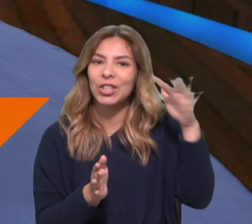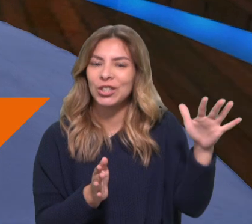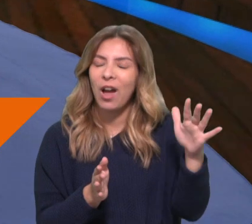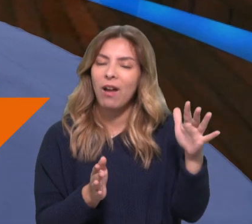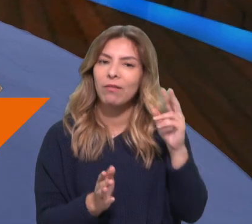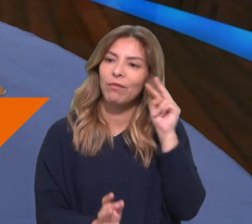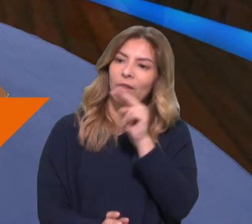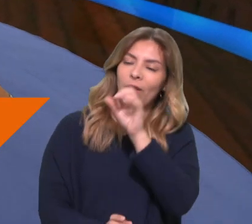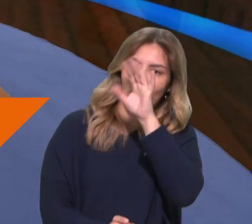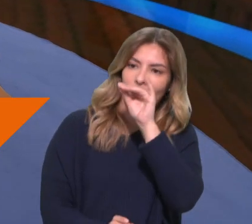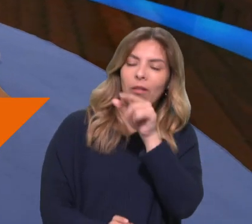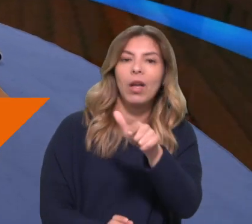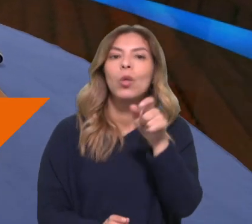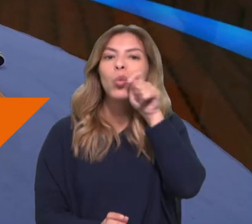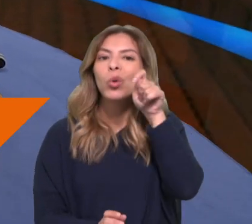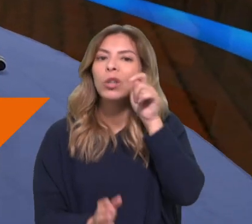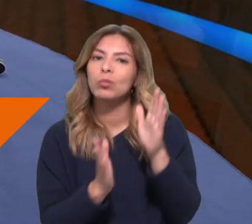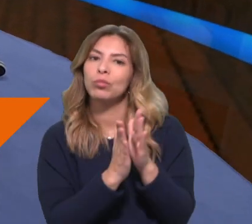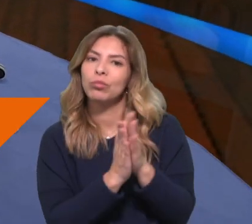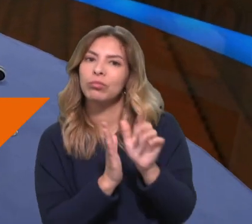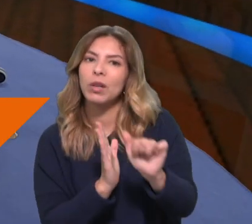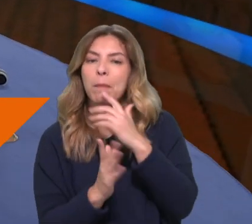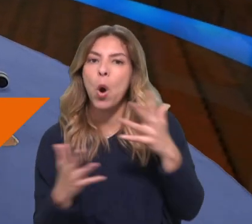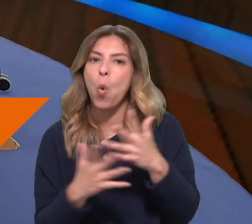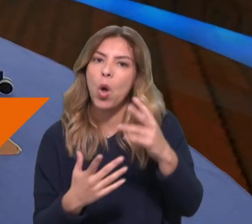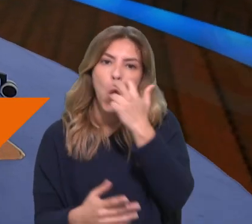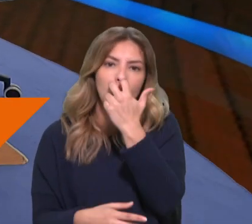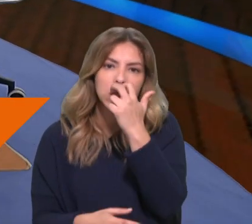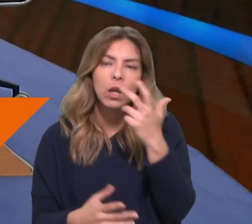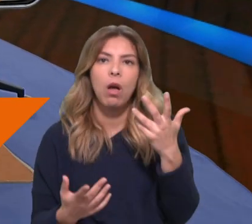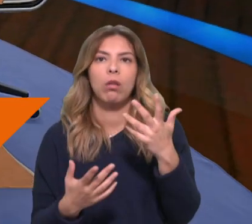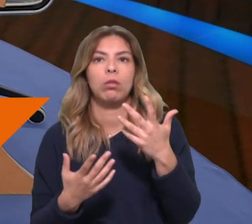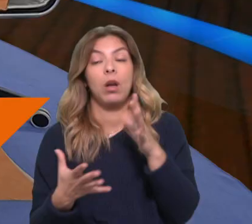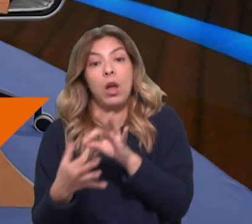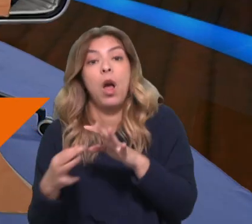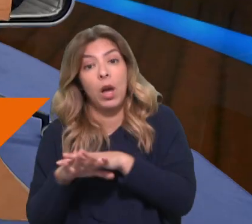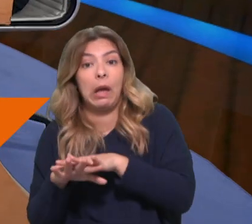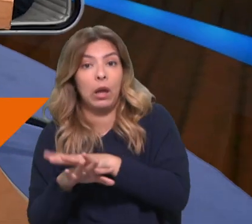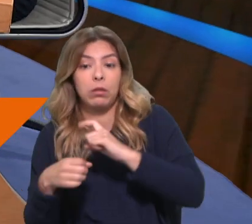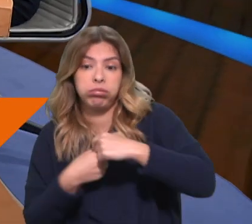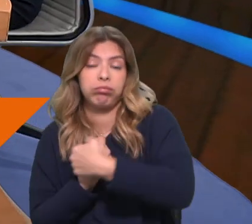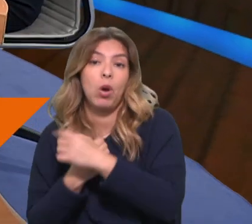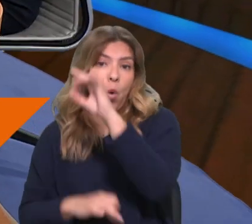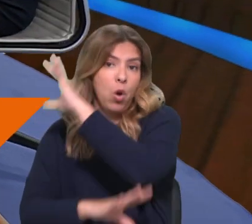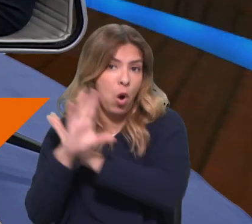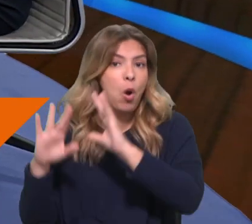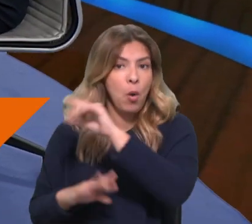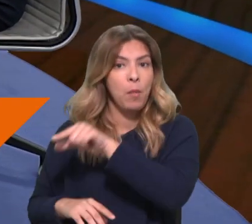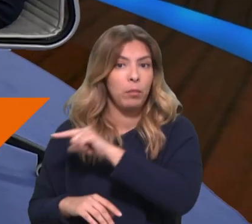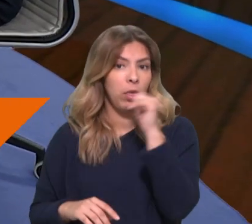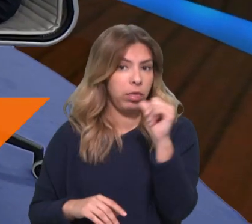também do turismo religioso, no fundo, que está um bocado associado até à rede europeia que o